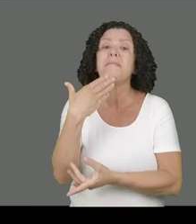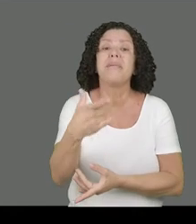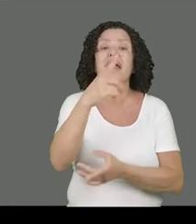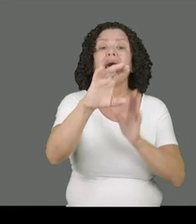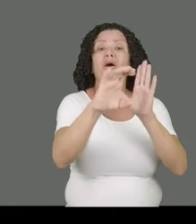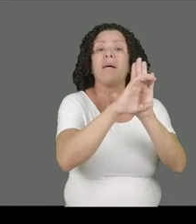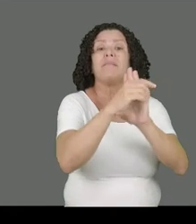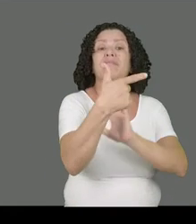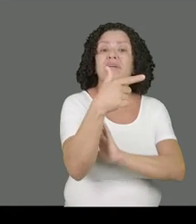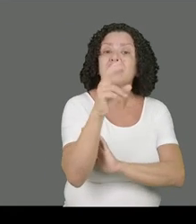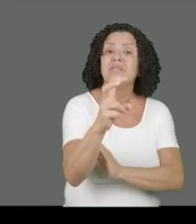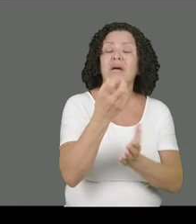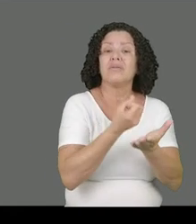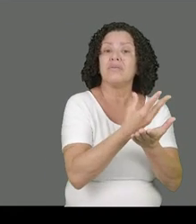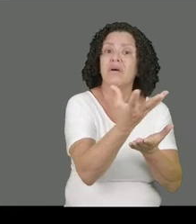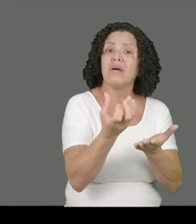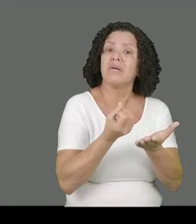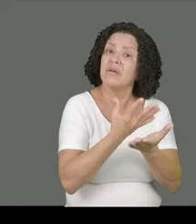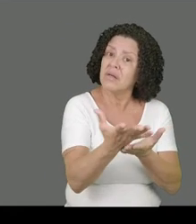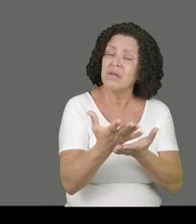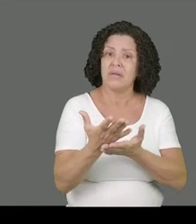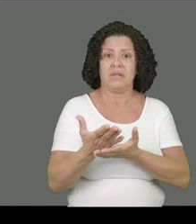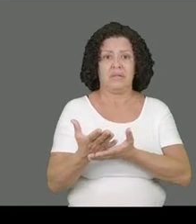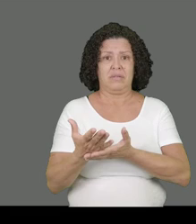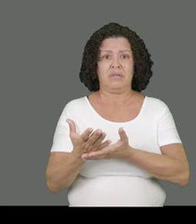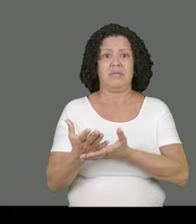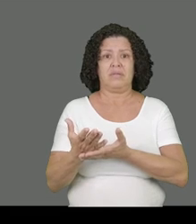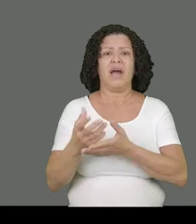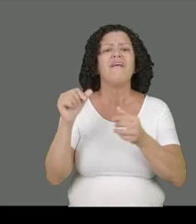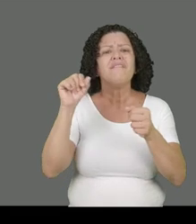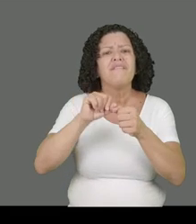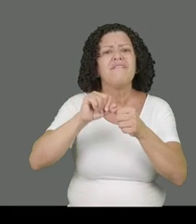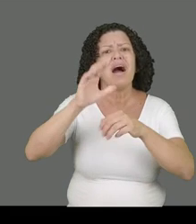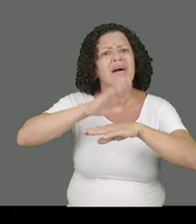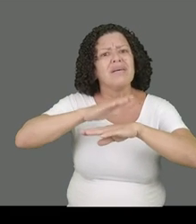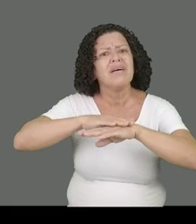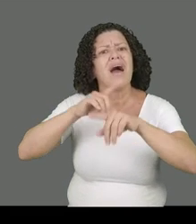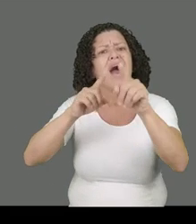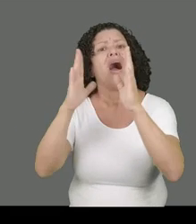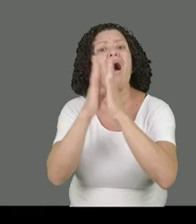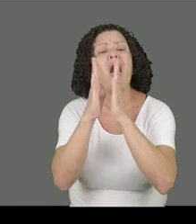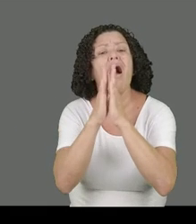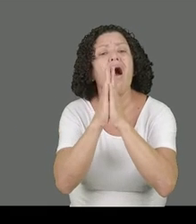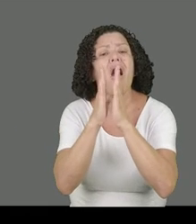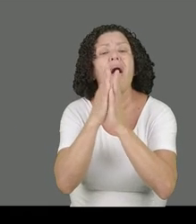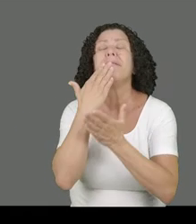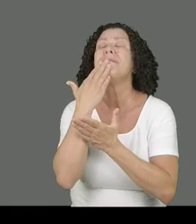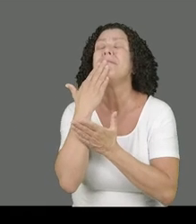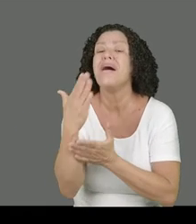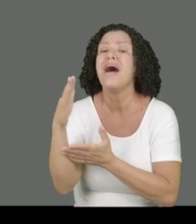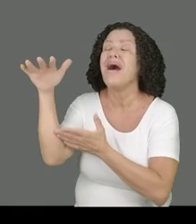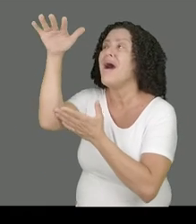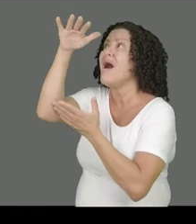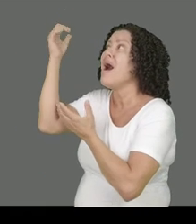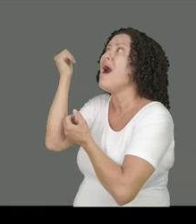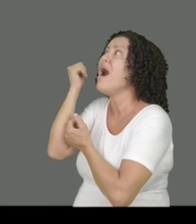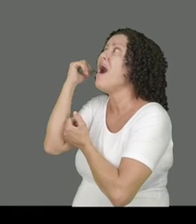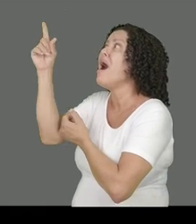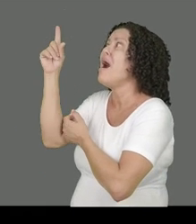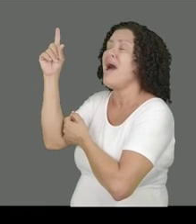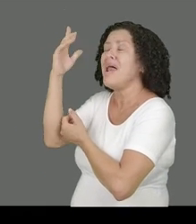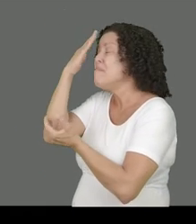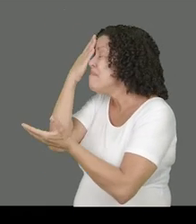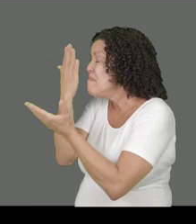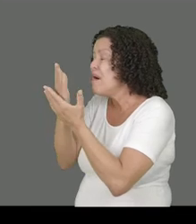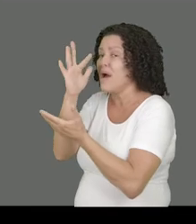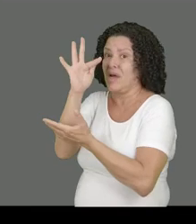Espíritos nos pedem lá no capítulo 25 do Evangelho segundo o Espiritismo. Façam as suas orações, peçam ao